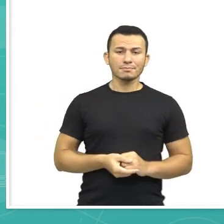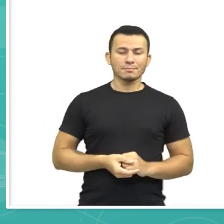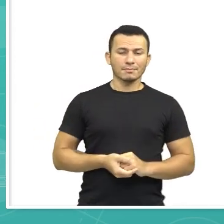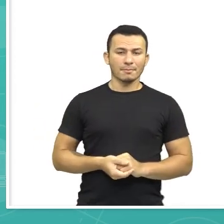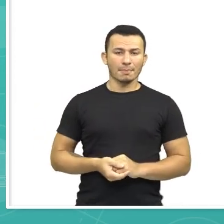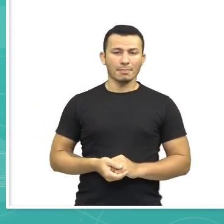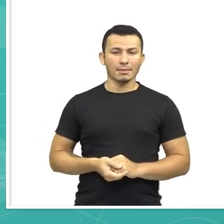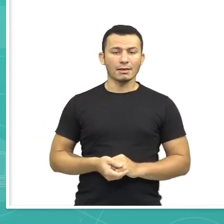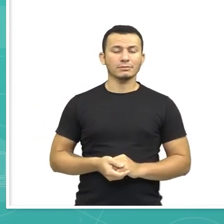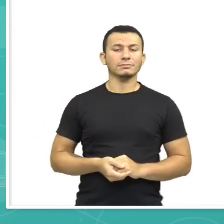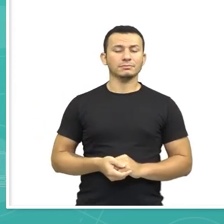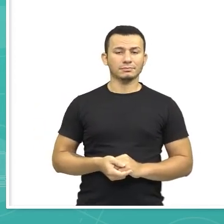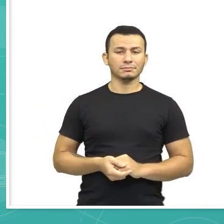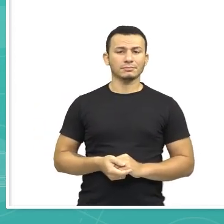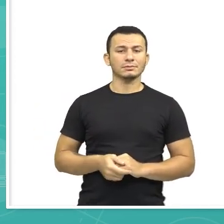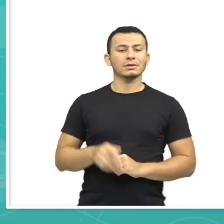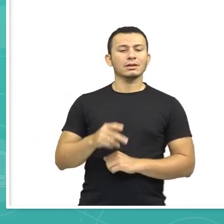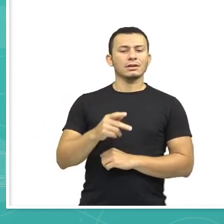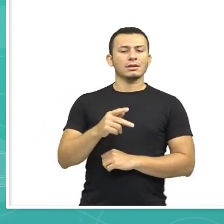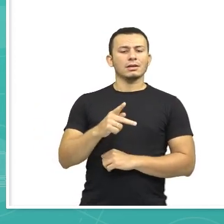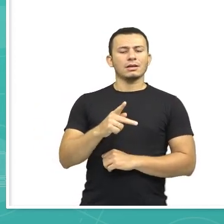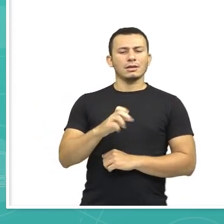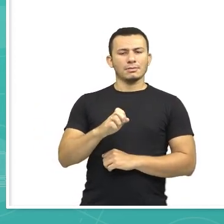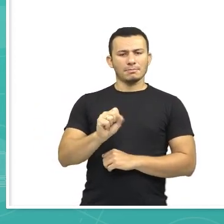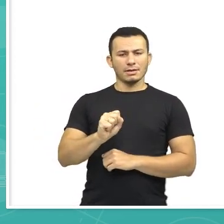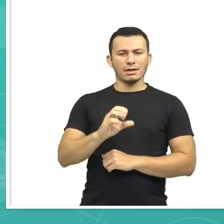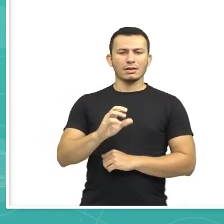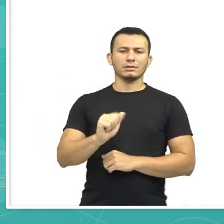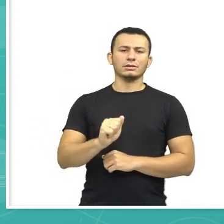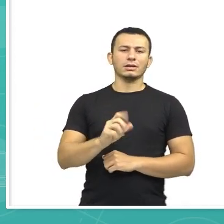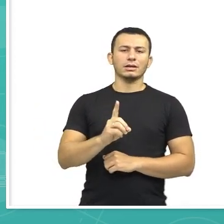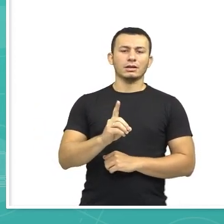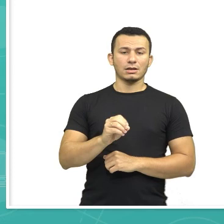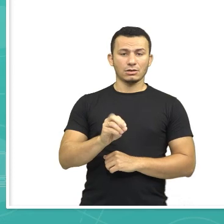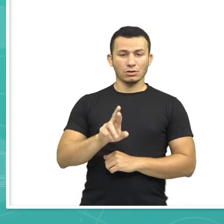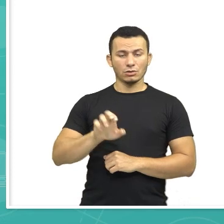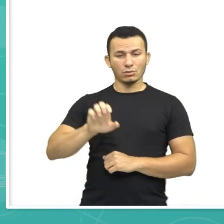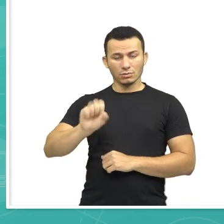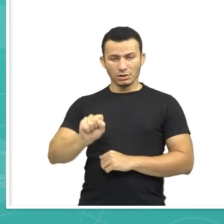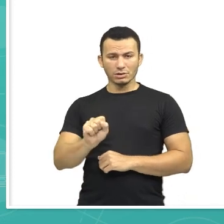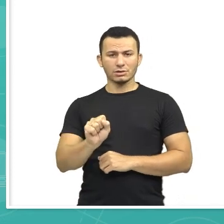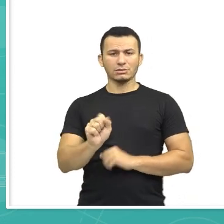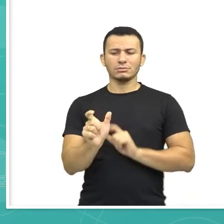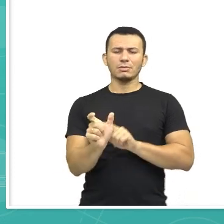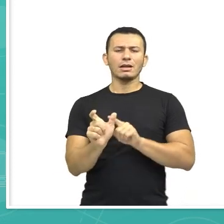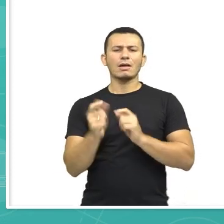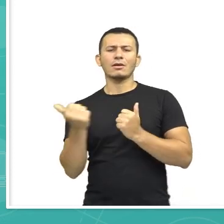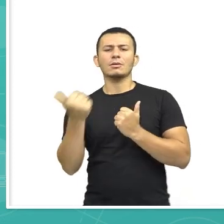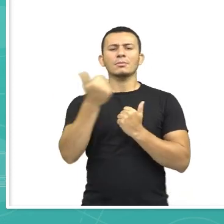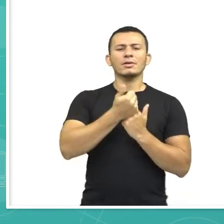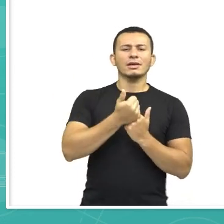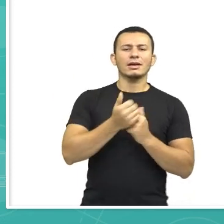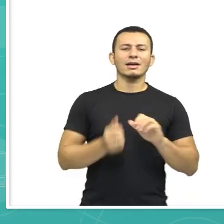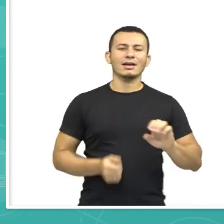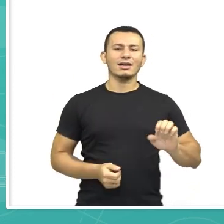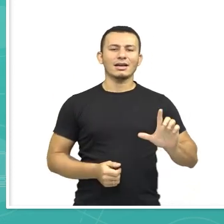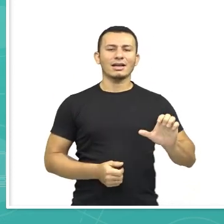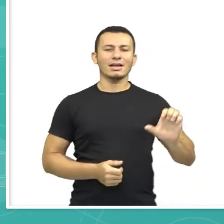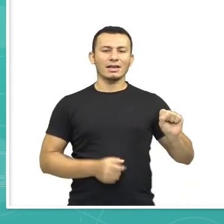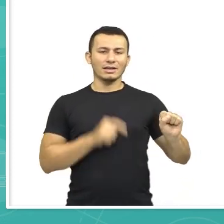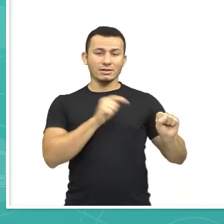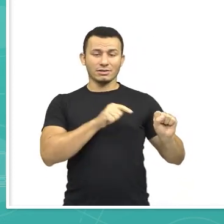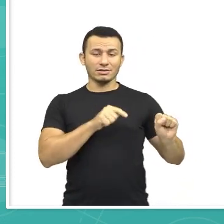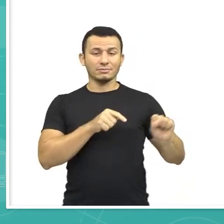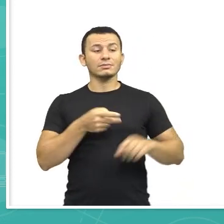bem. Pescadores, podemos substituir aí por eles, não é isso? Eles dormiram na praia. Olha só